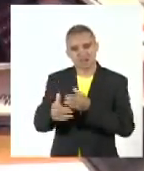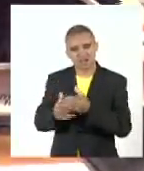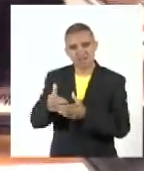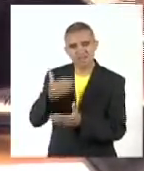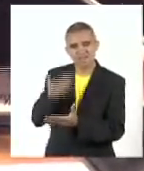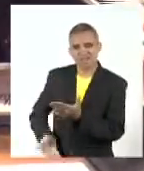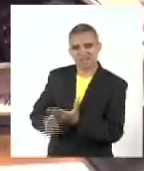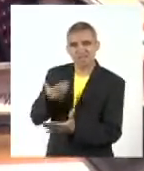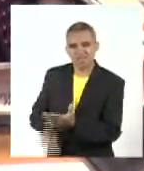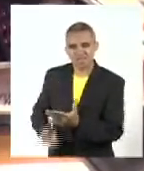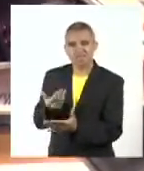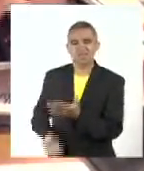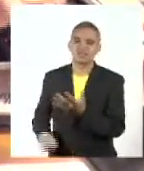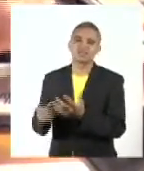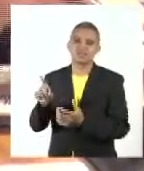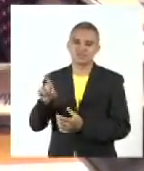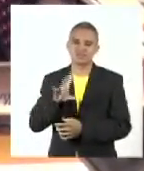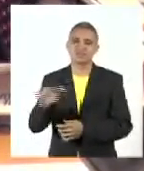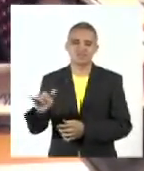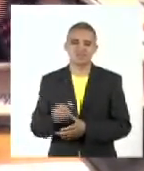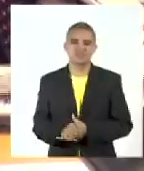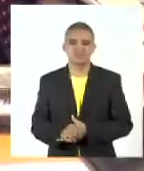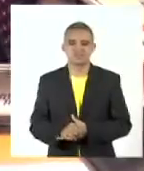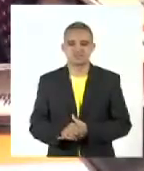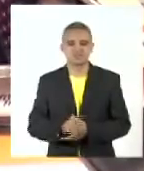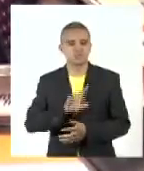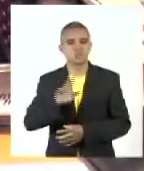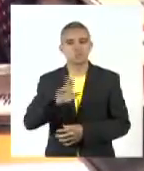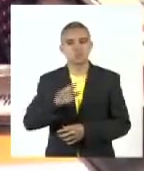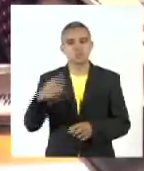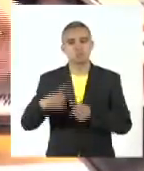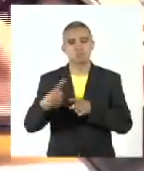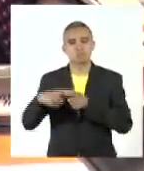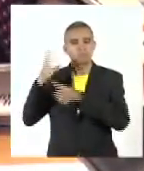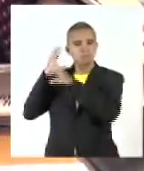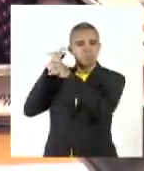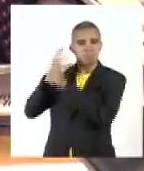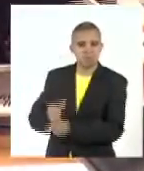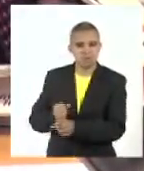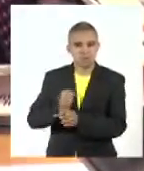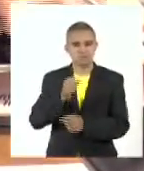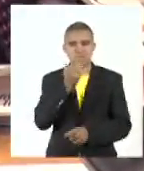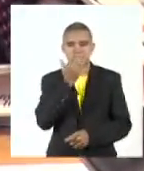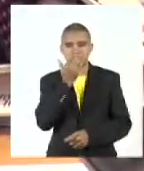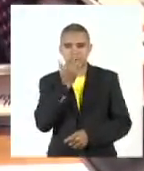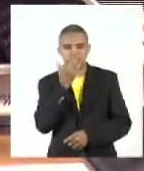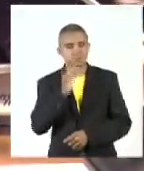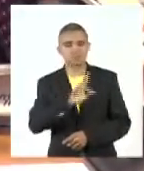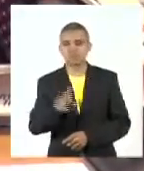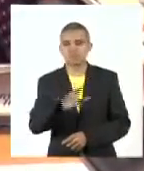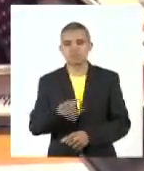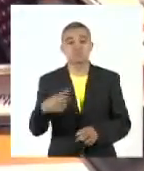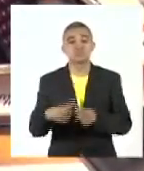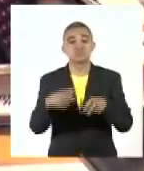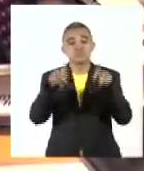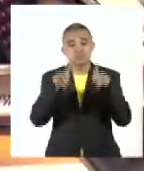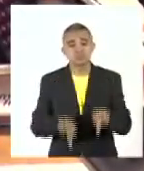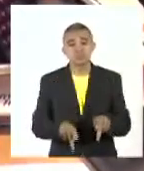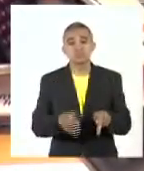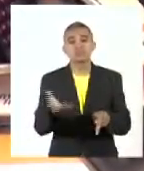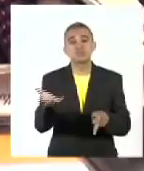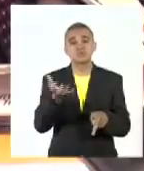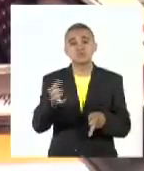manda em governo, acabou o governo Sarney, tudo. Não é isso, não. É porque o povo quer, é porque existem